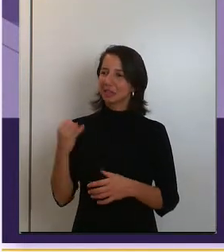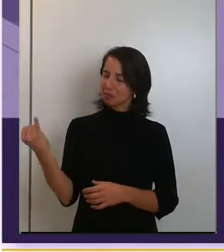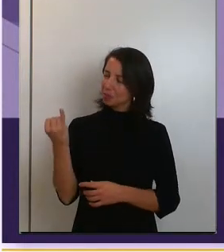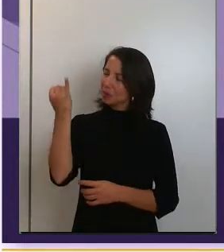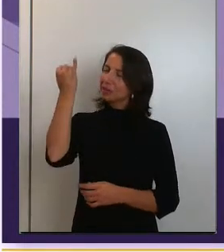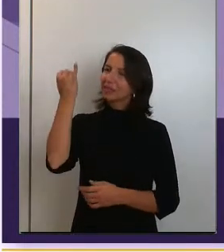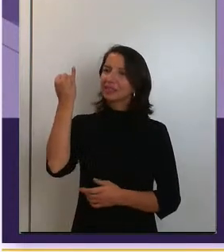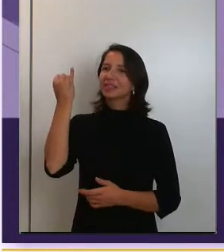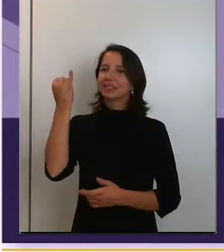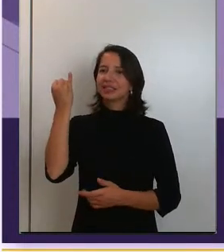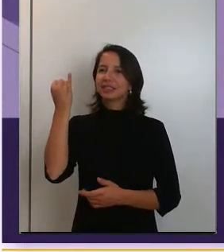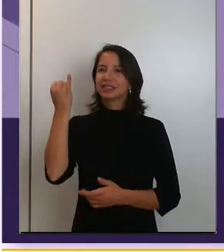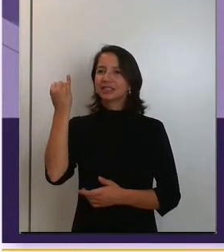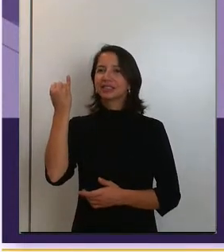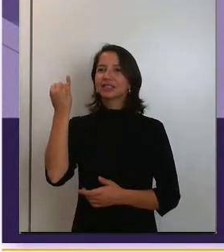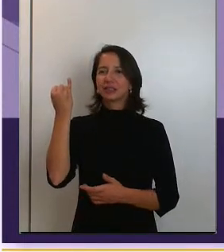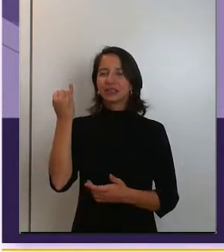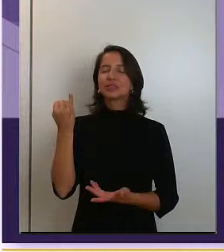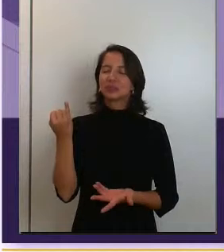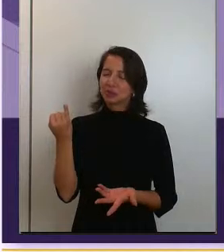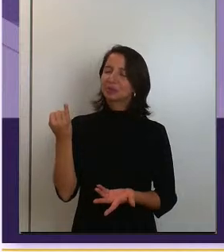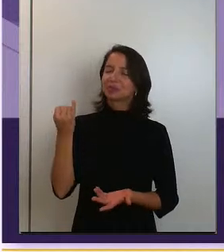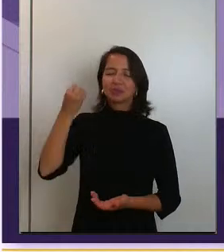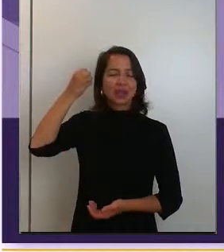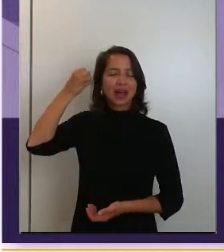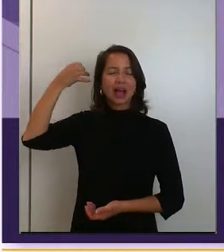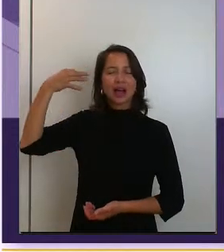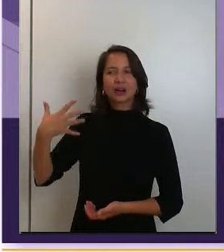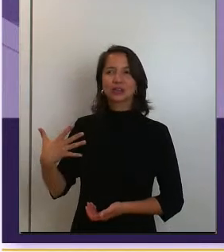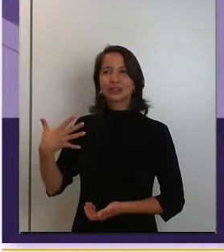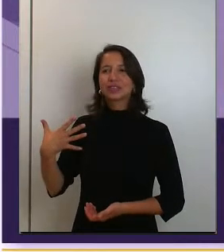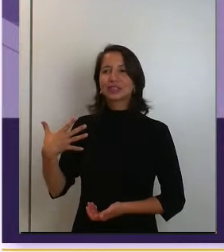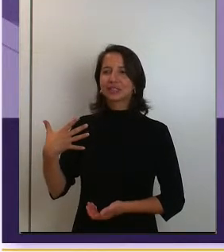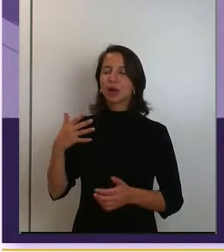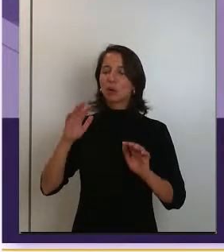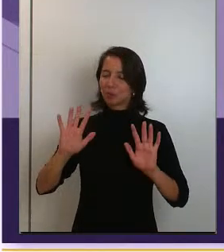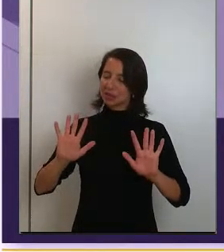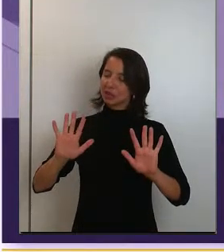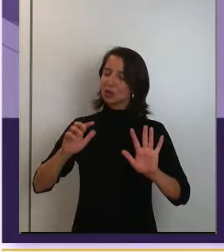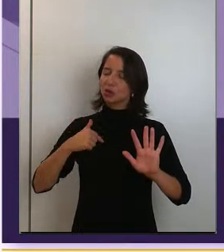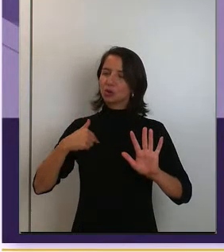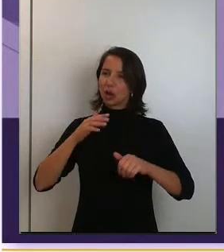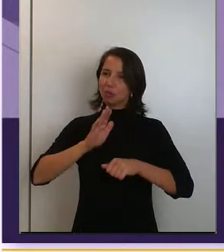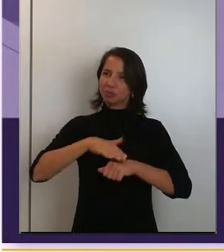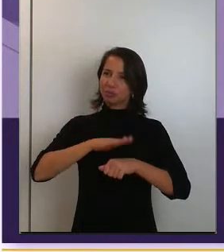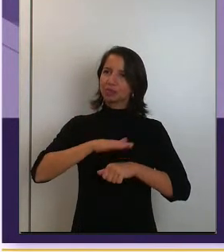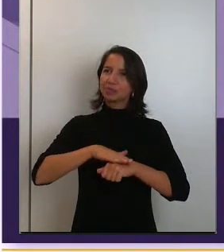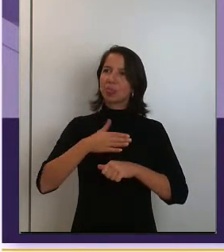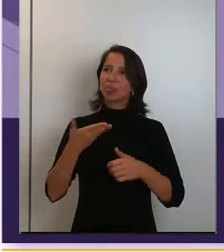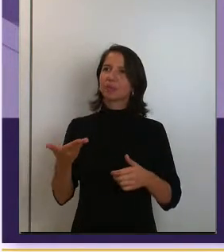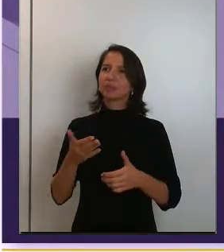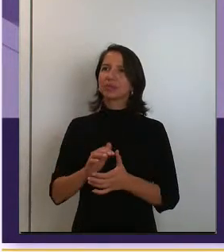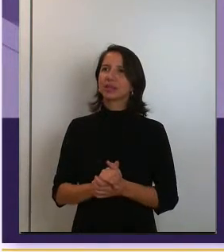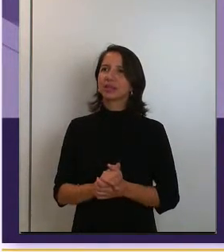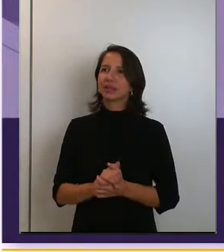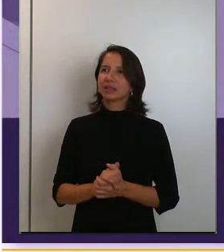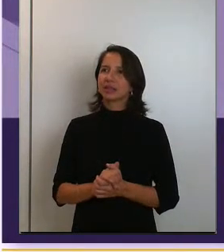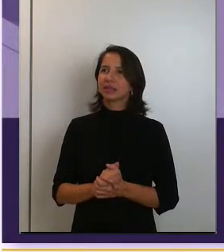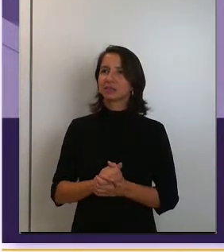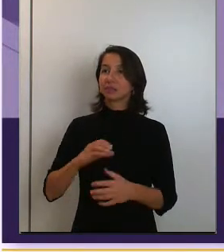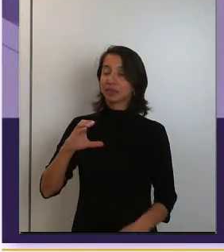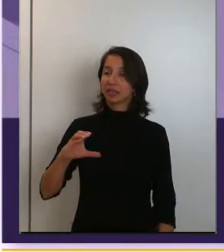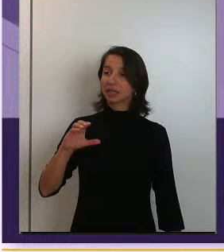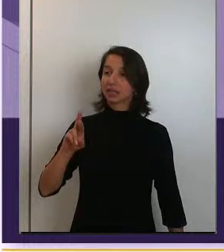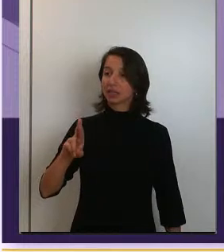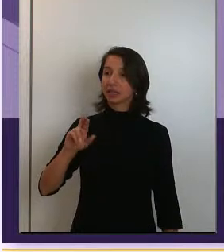importantíssima, o quão importante essa autodescrição é, mas como eu acabei de fazer, acho desnecessária. O Cristiano Siqueira